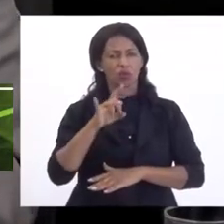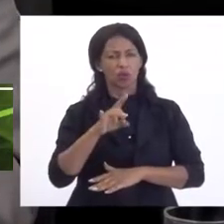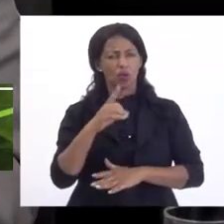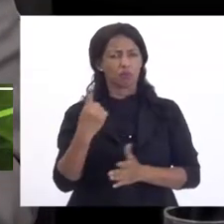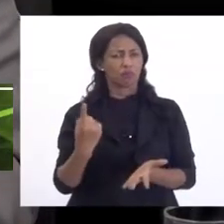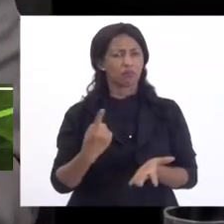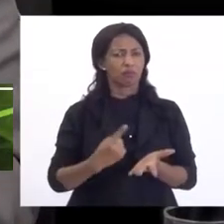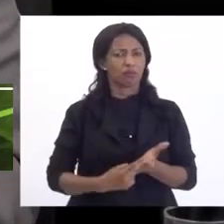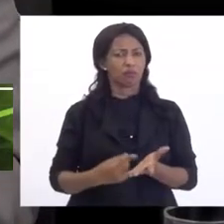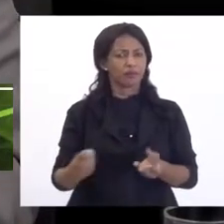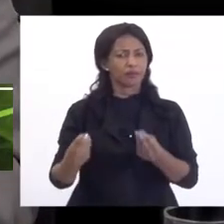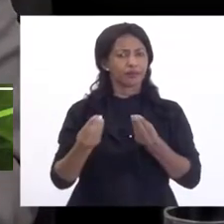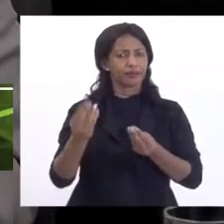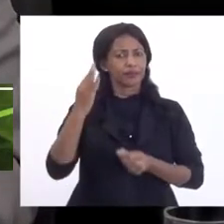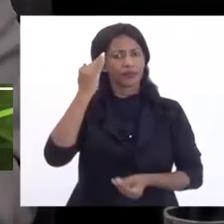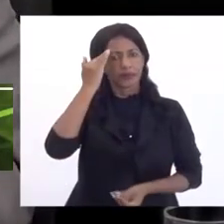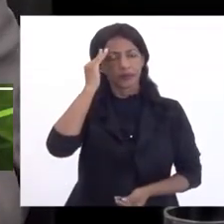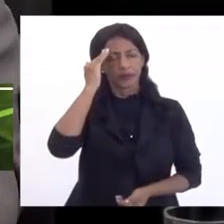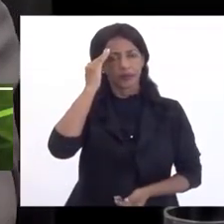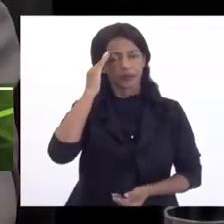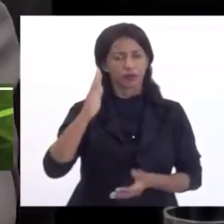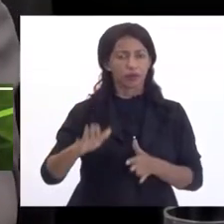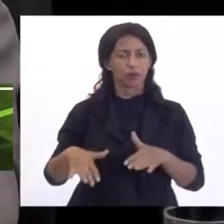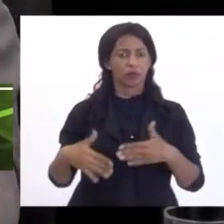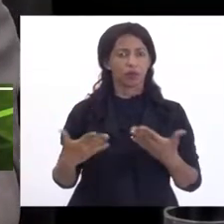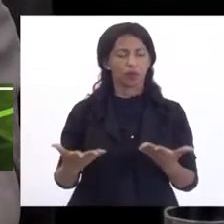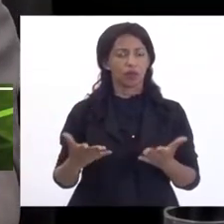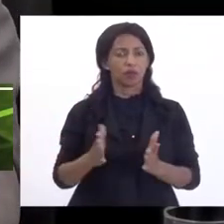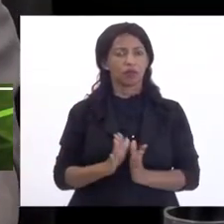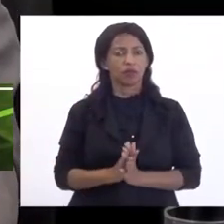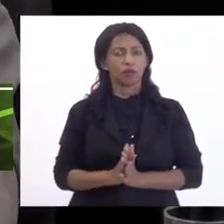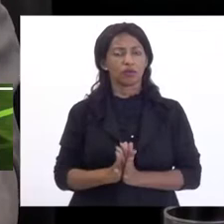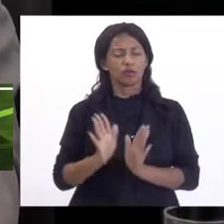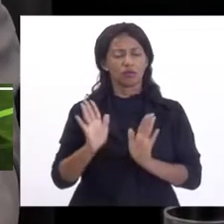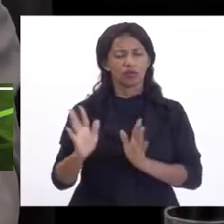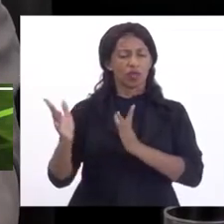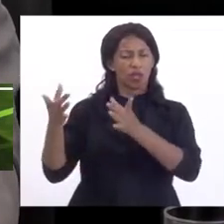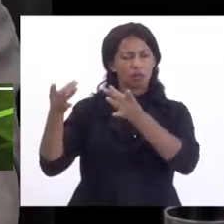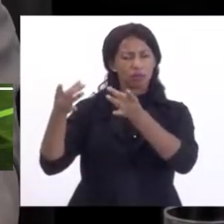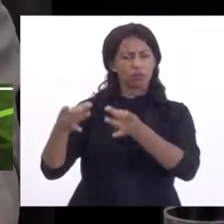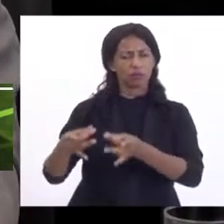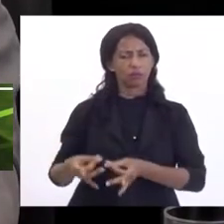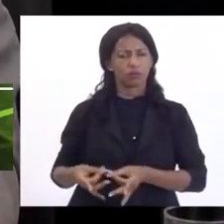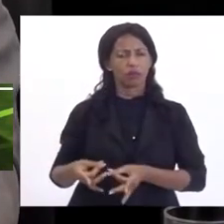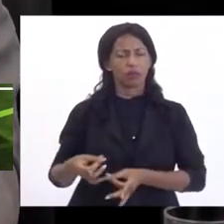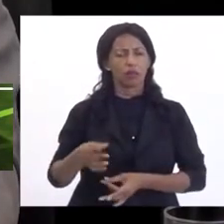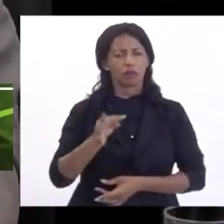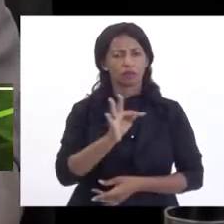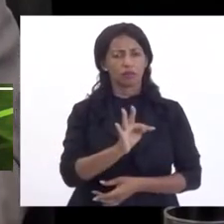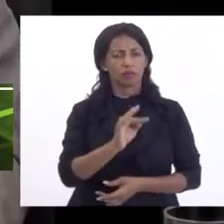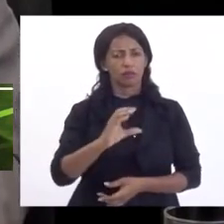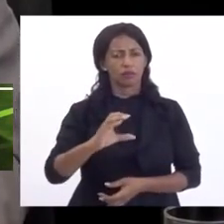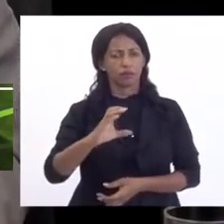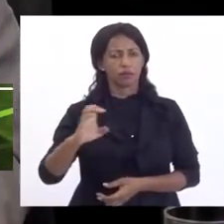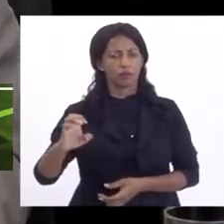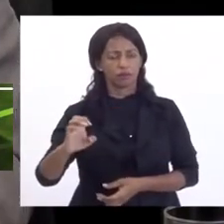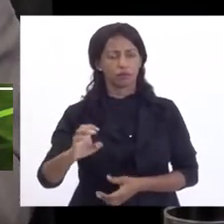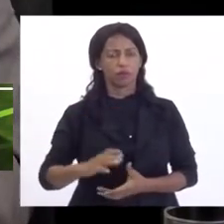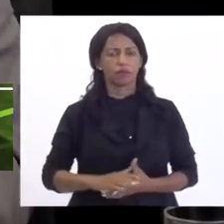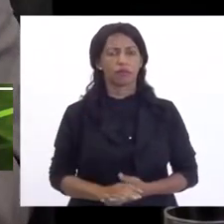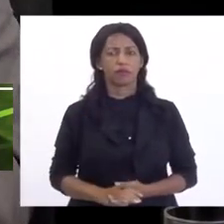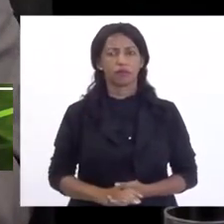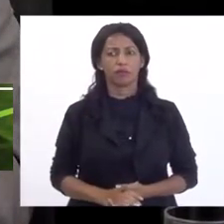ratificar o nosso entendimento quando nós já fizemos a defesa das contas no Tribunal de Contas do Estado.